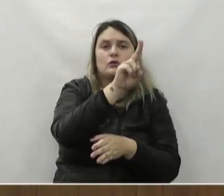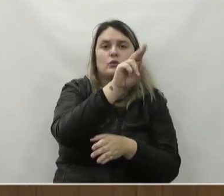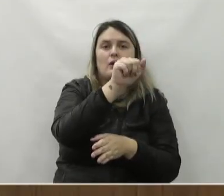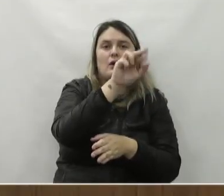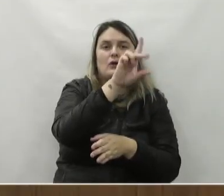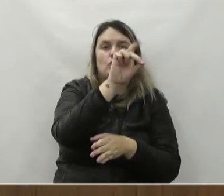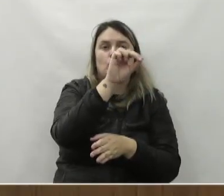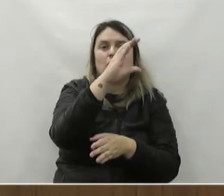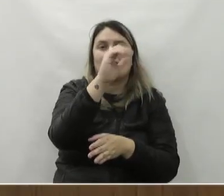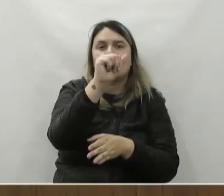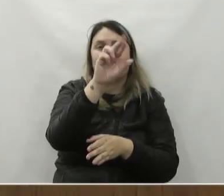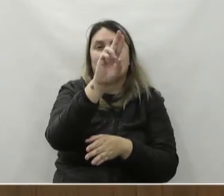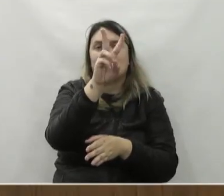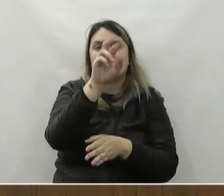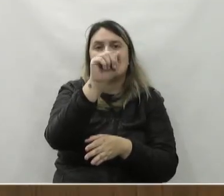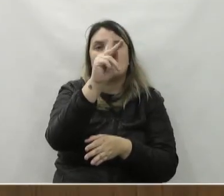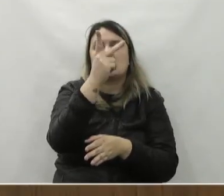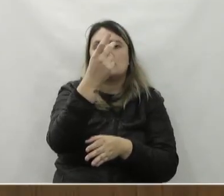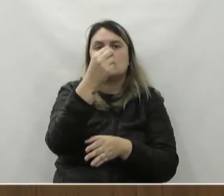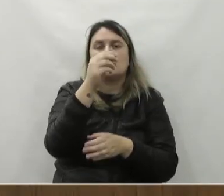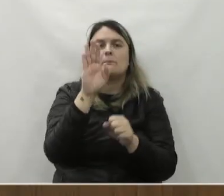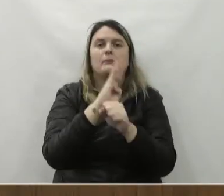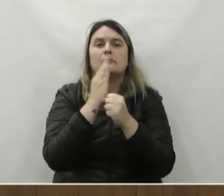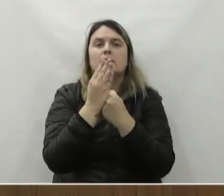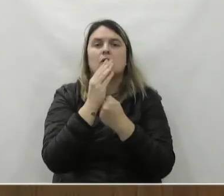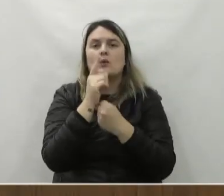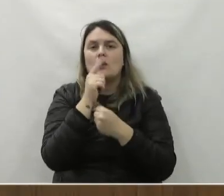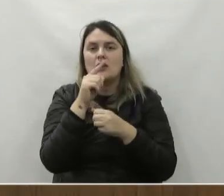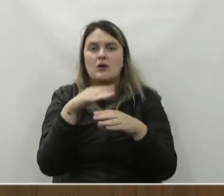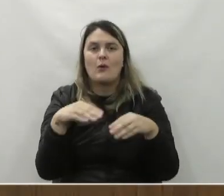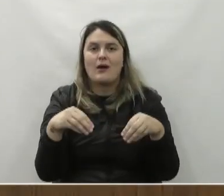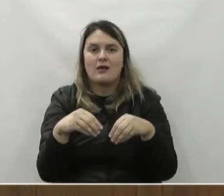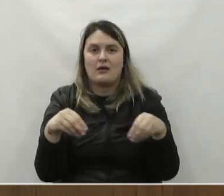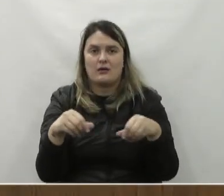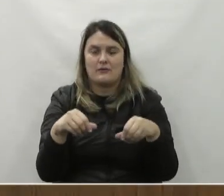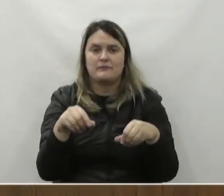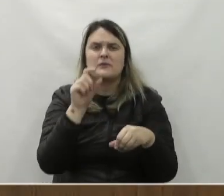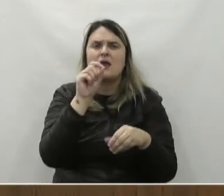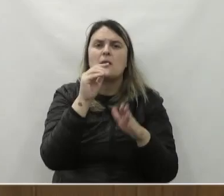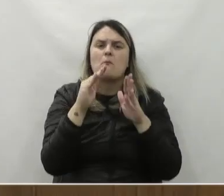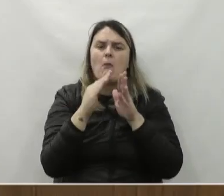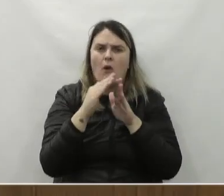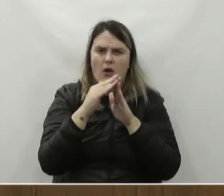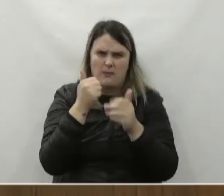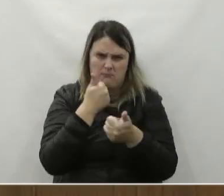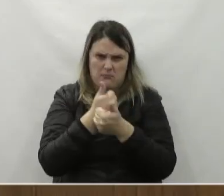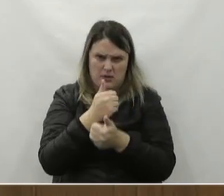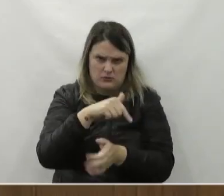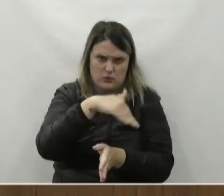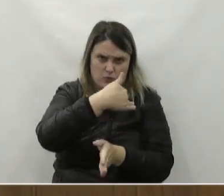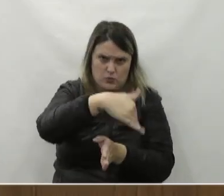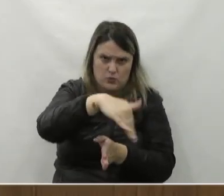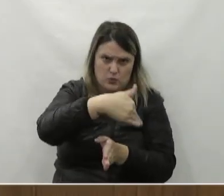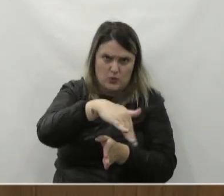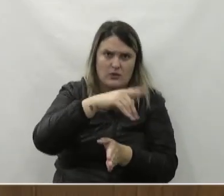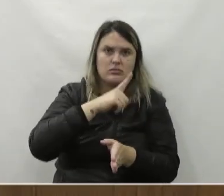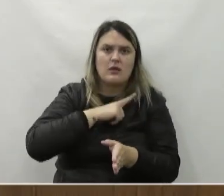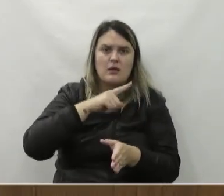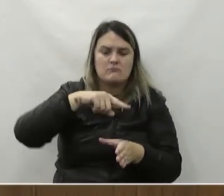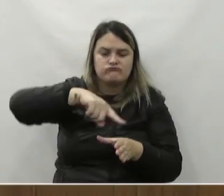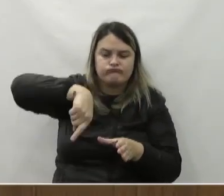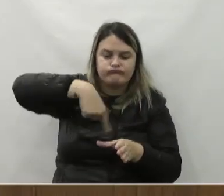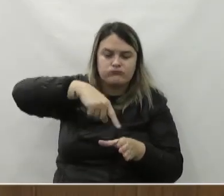Carvalho, no bairro Rio da Areia. Justificativa. Moradores da região relataram que as bocas de